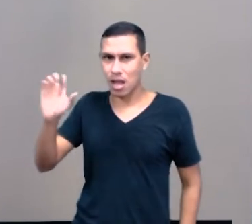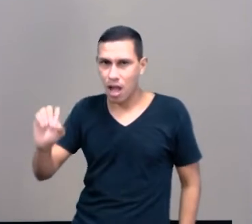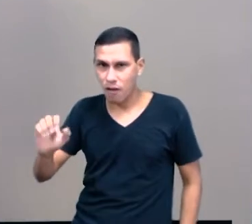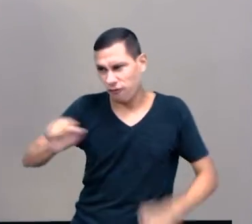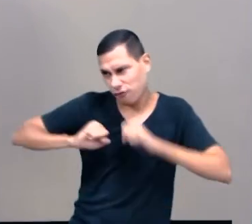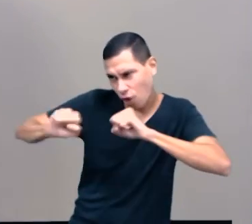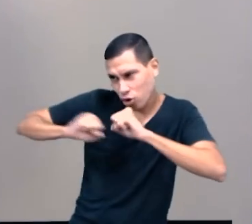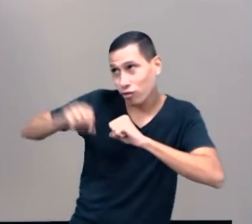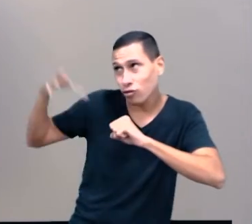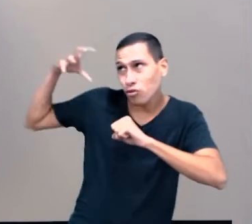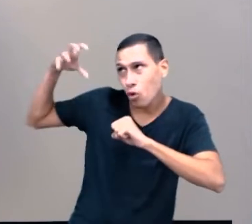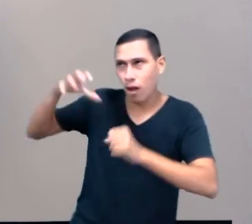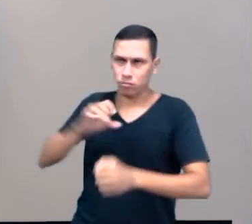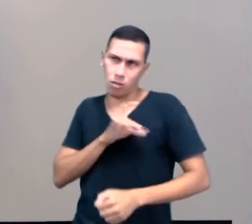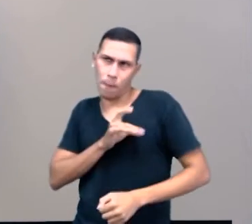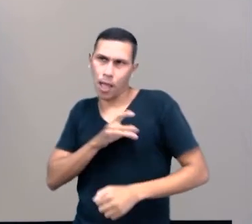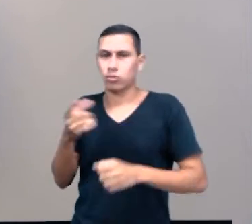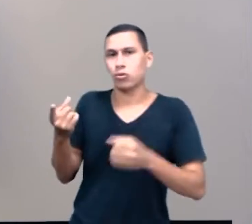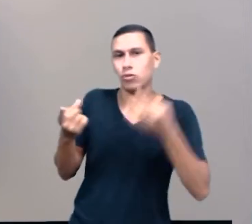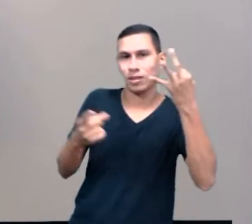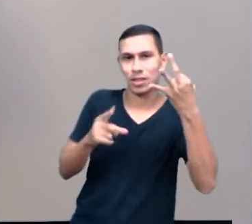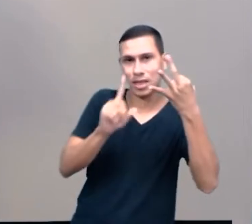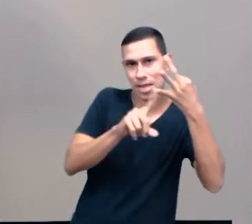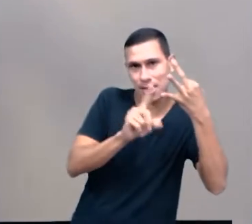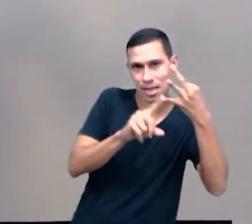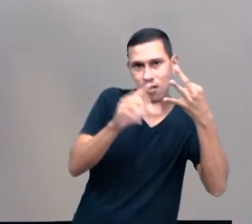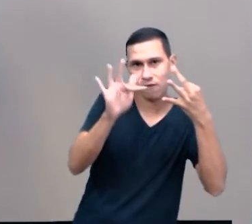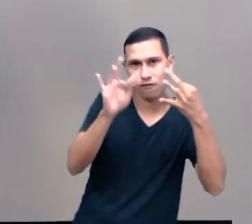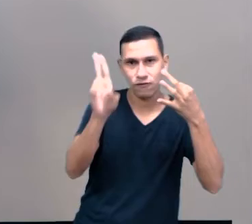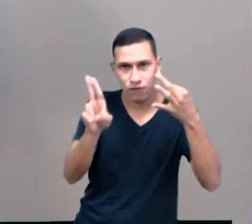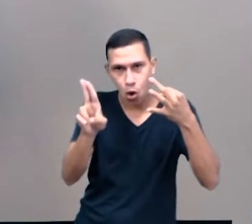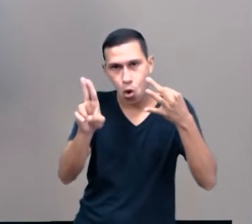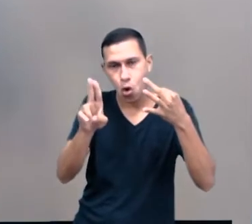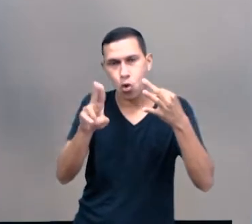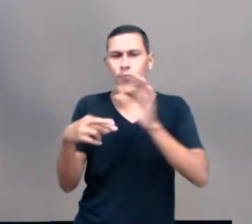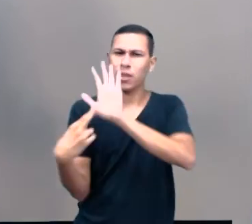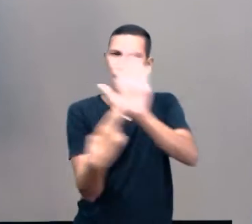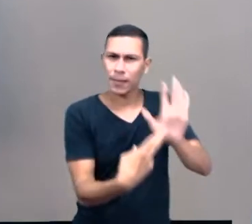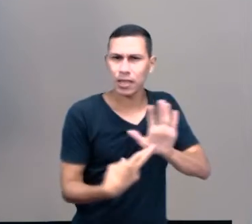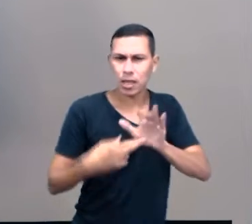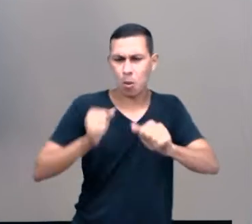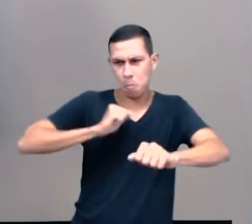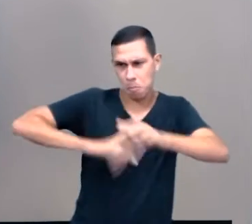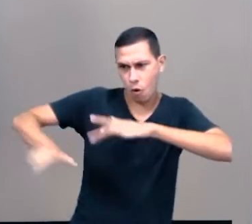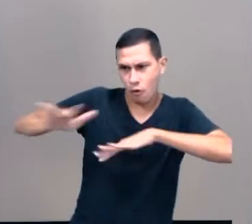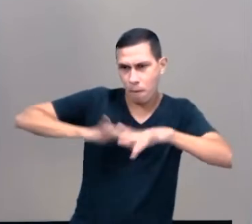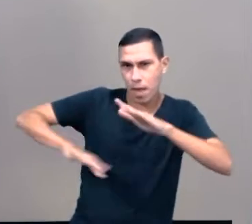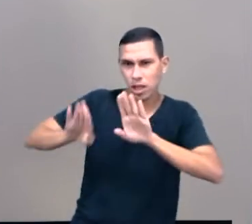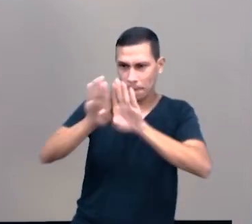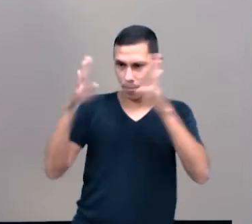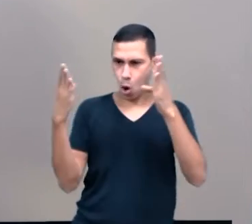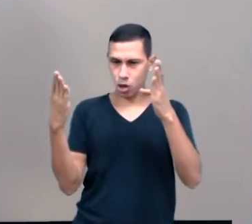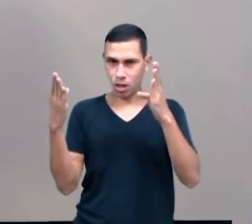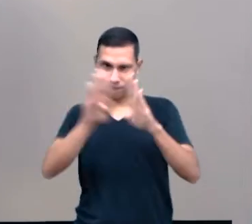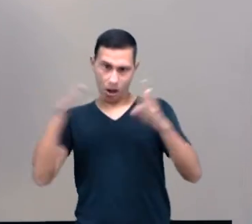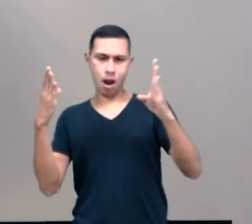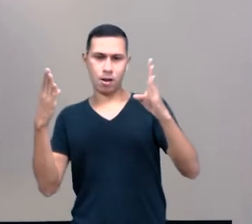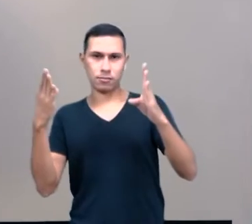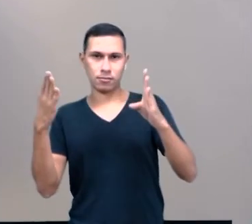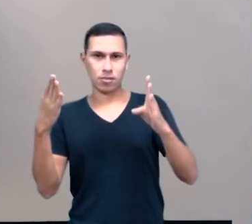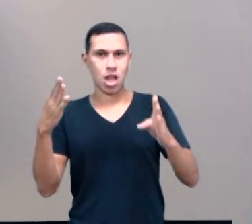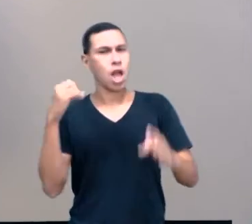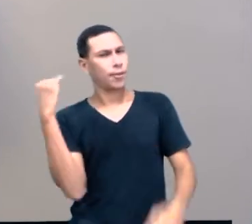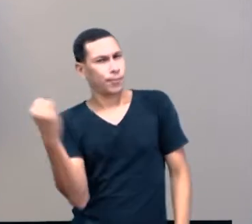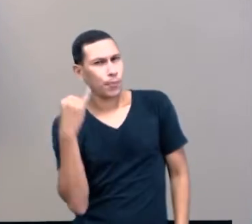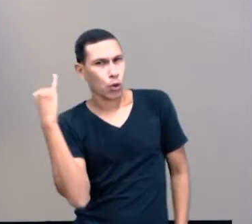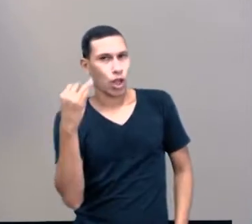dessa água aí, dessa iminente chuva. E o vup, representando o movimento da porta que foi aberta bruscamente. Tá? É muito